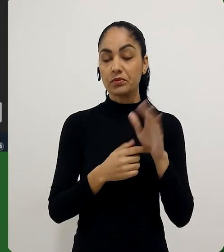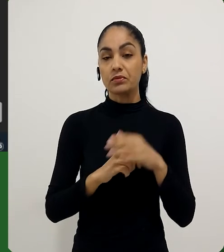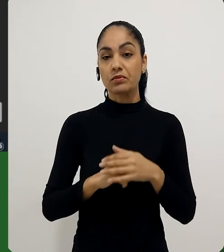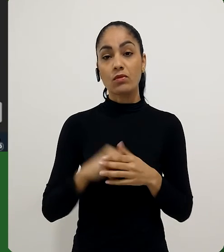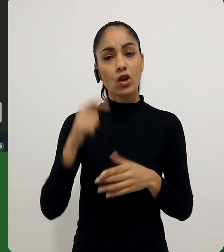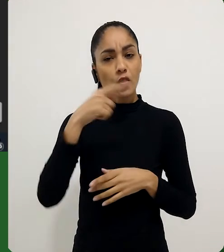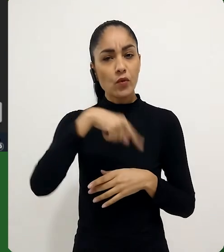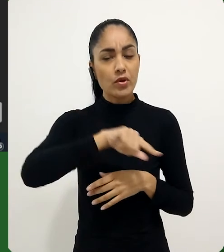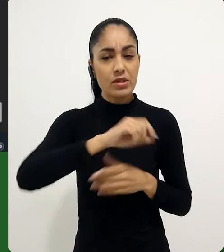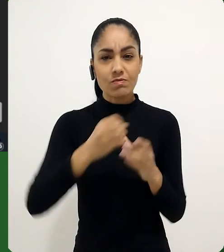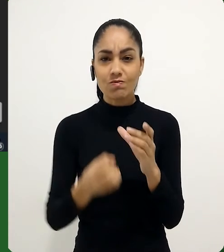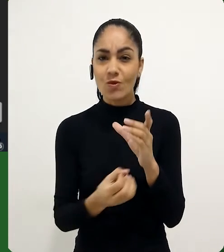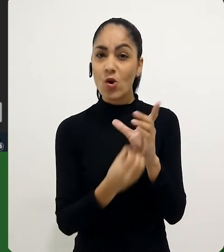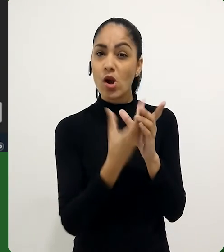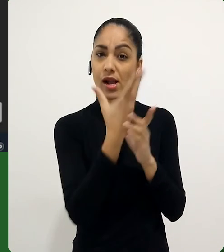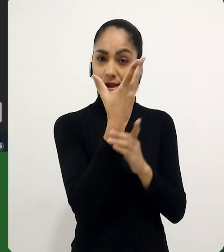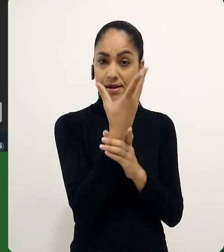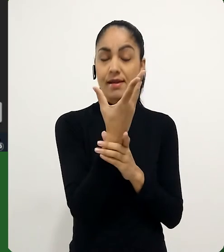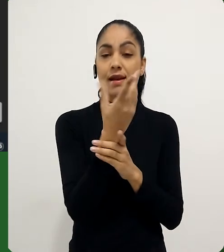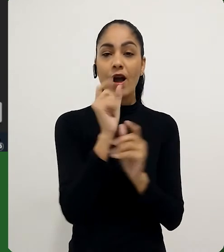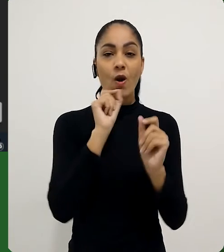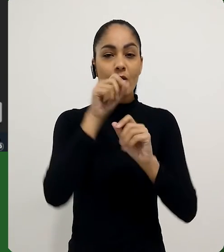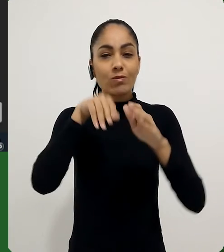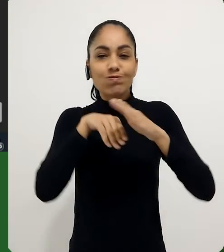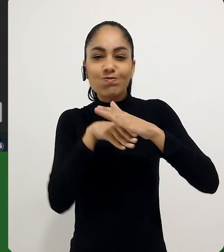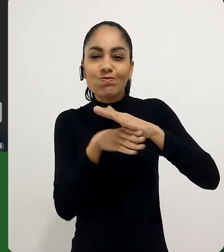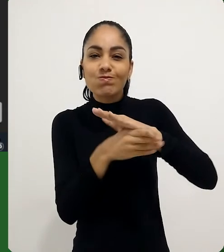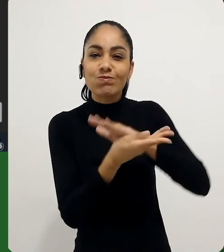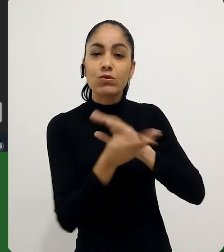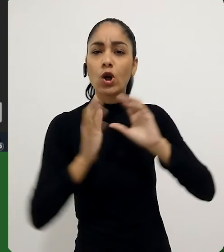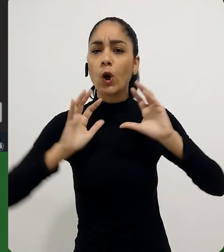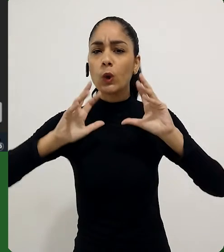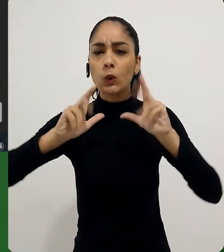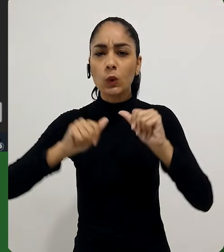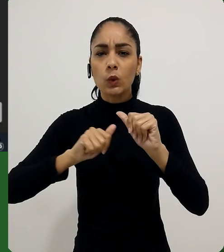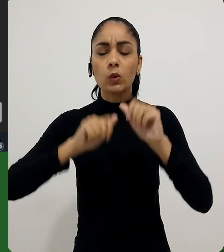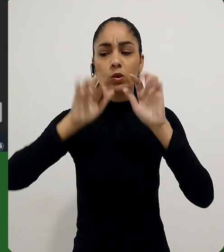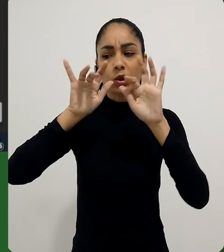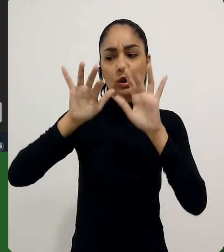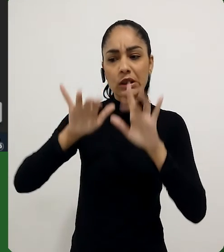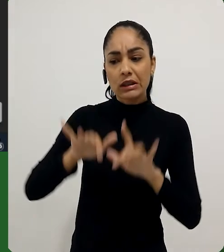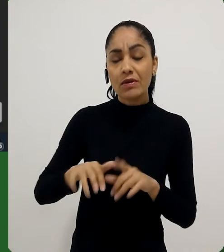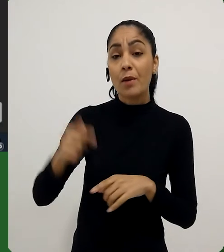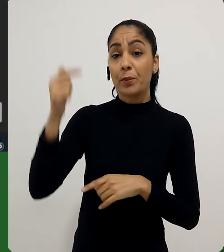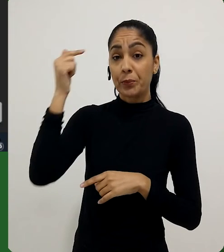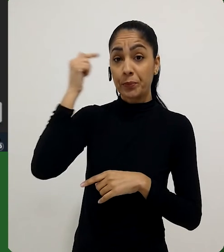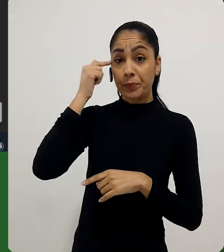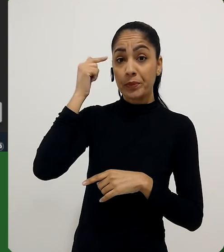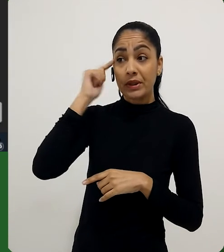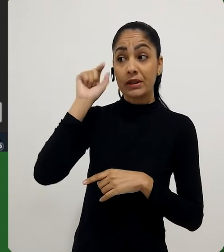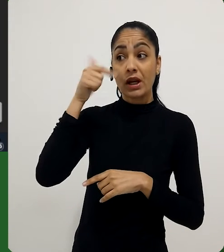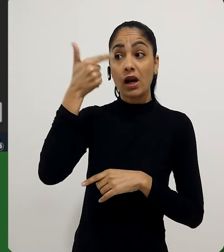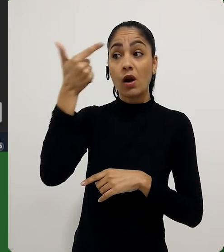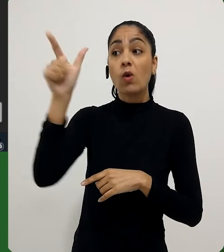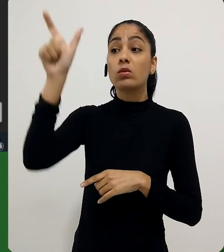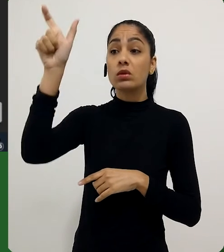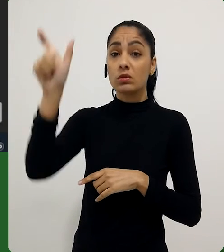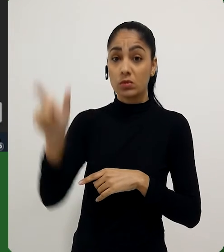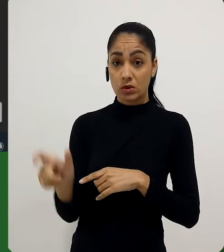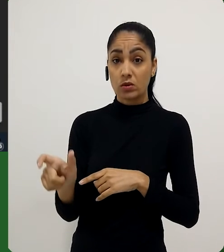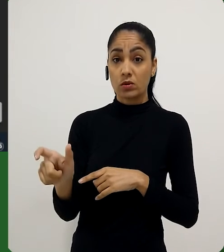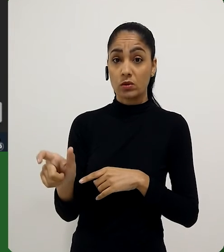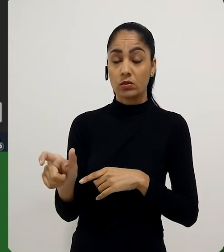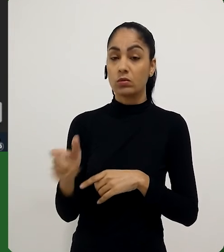que eu comentei com vocês, né? É vocês criarem esse hábito de tudo que vocês escreverem,